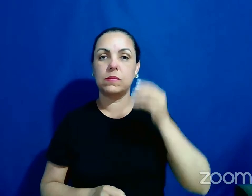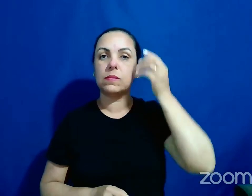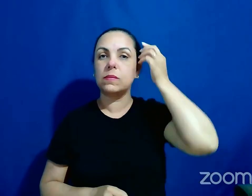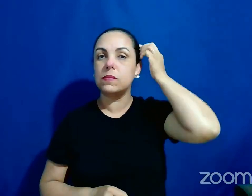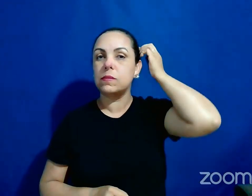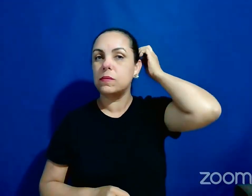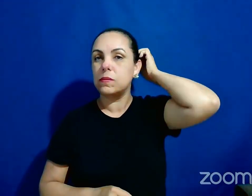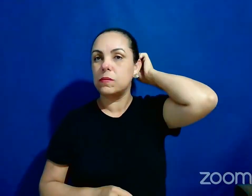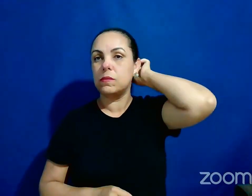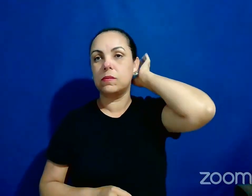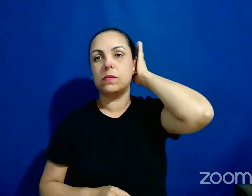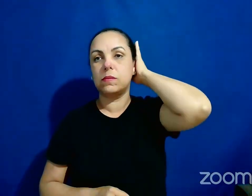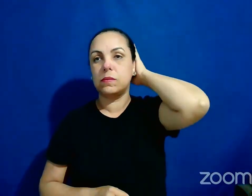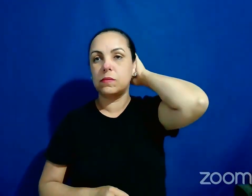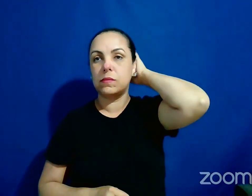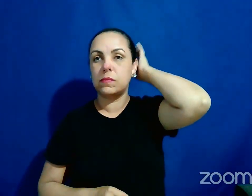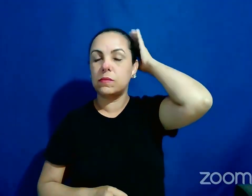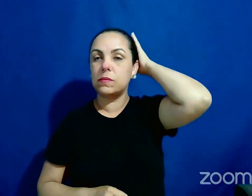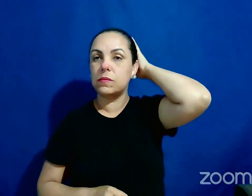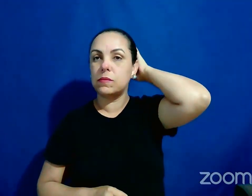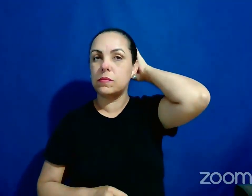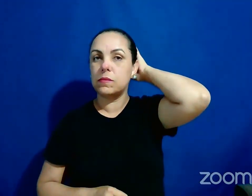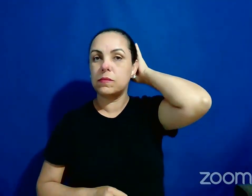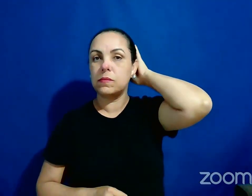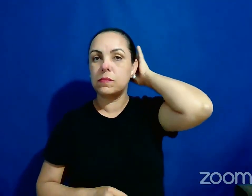Maíra está sem som.